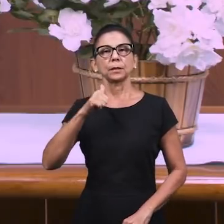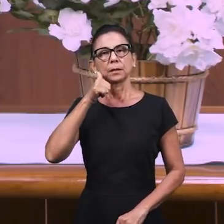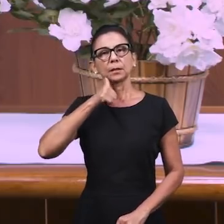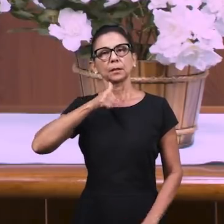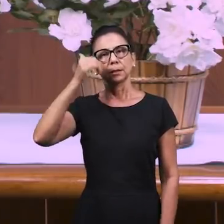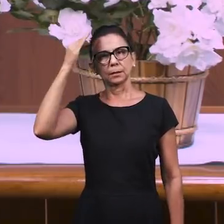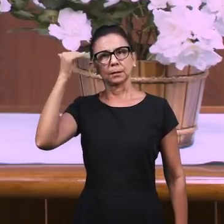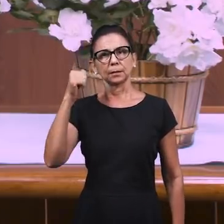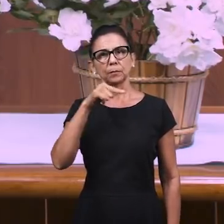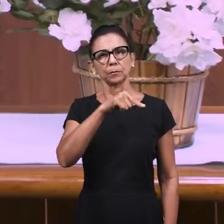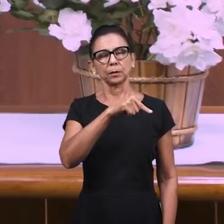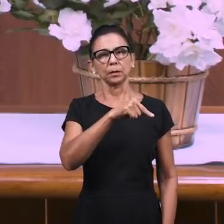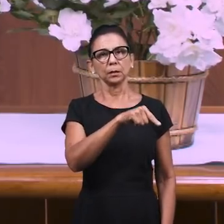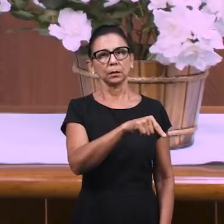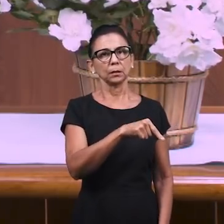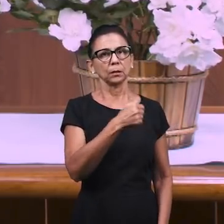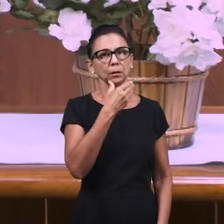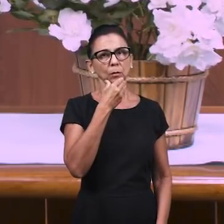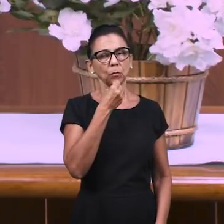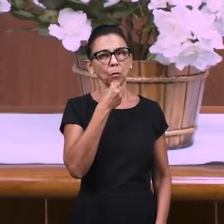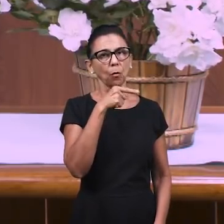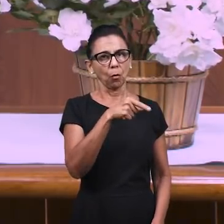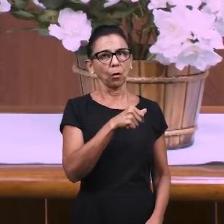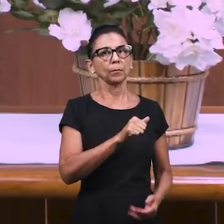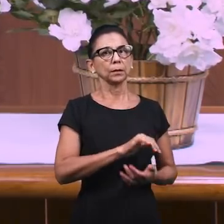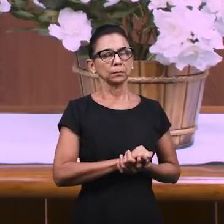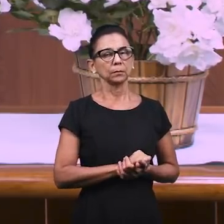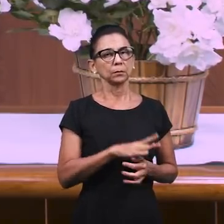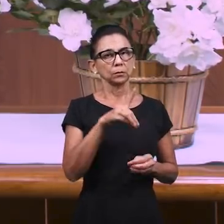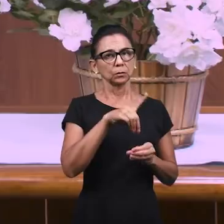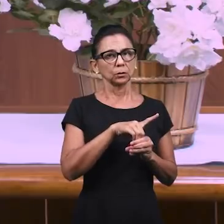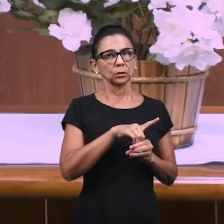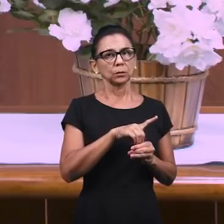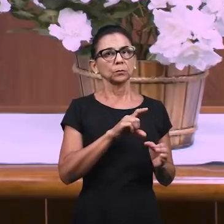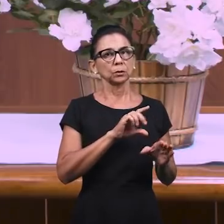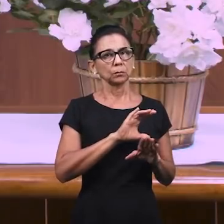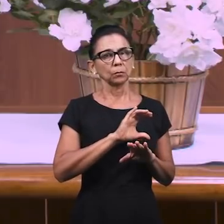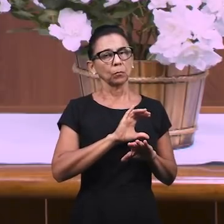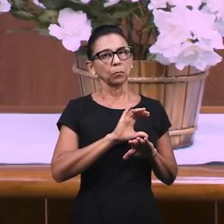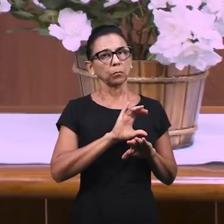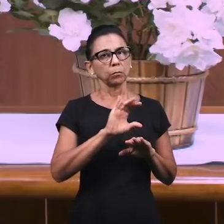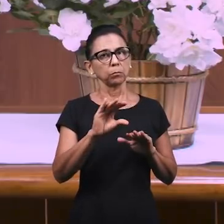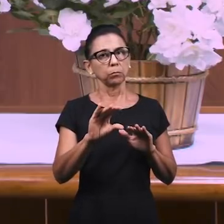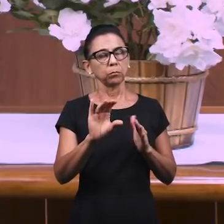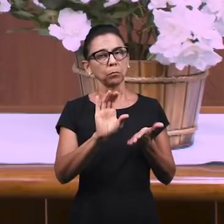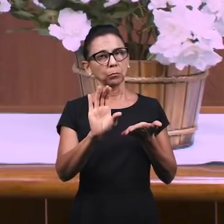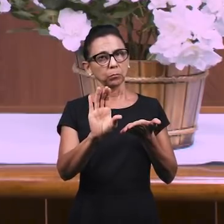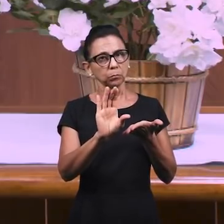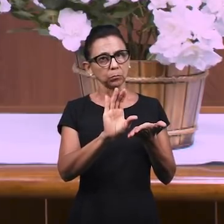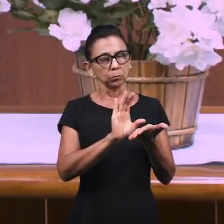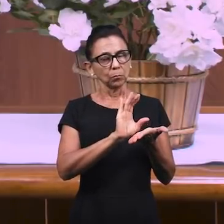vai fazer? Não, os jovens, não. E o apóstolo Pedro, não, os jovens, são jovens aqui.